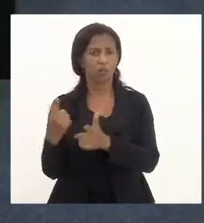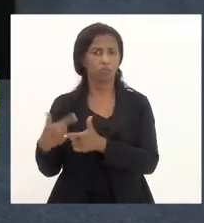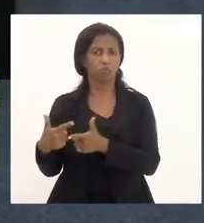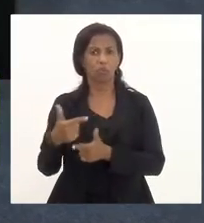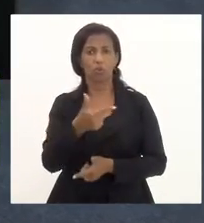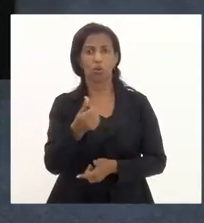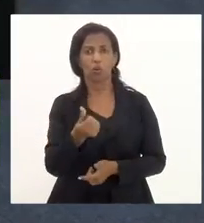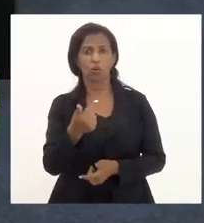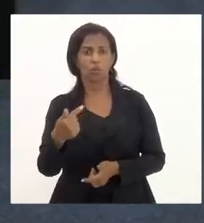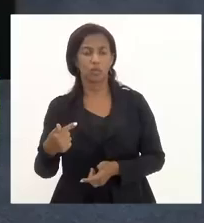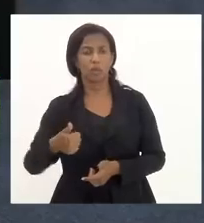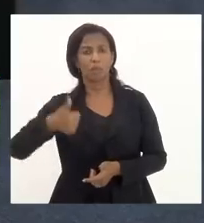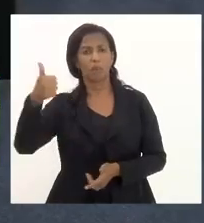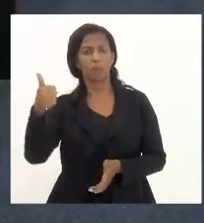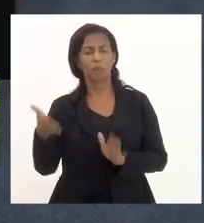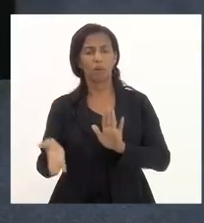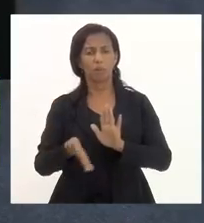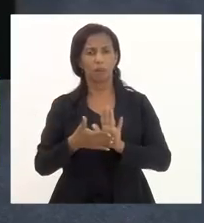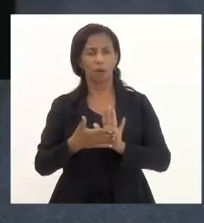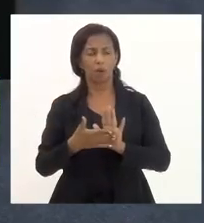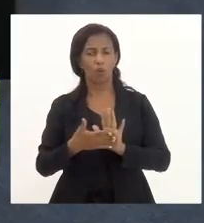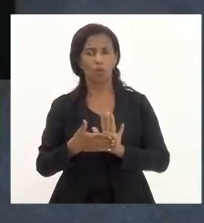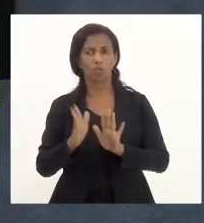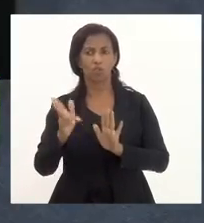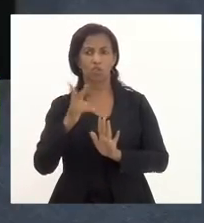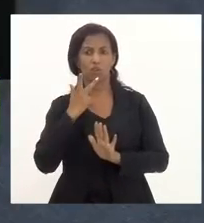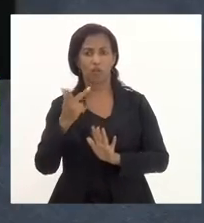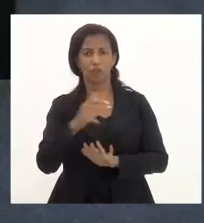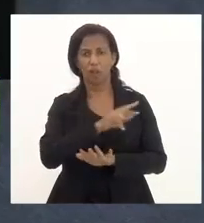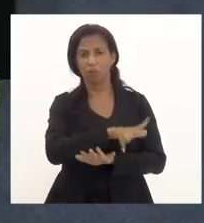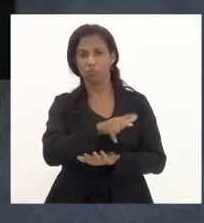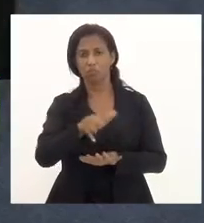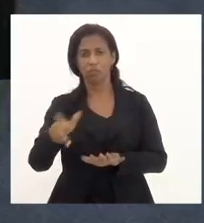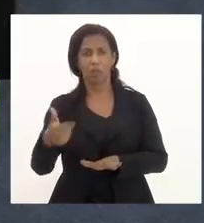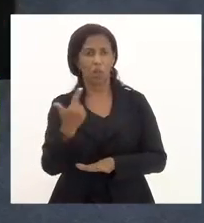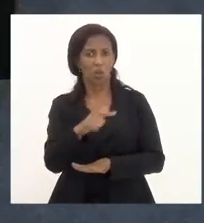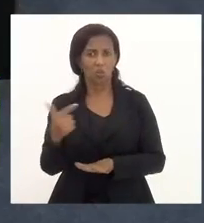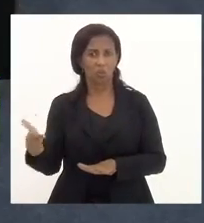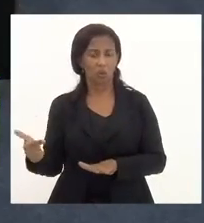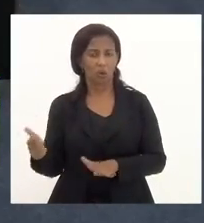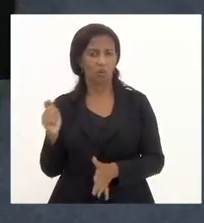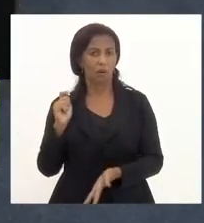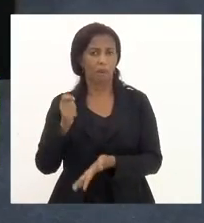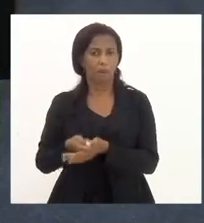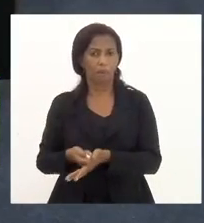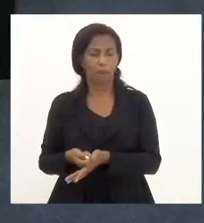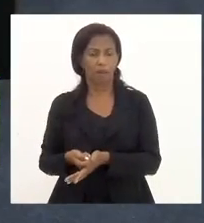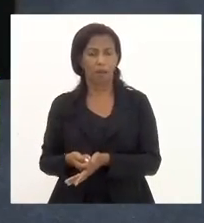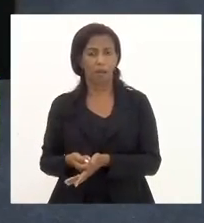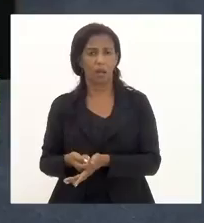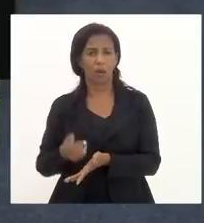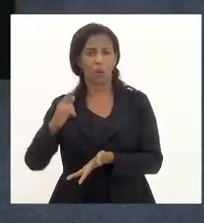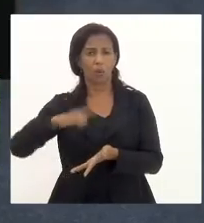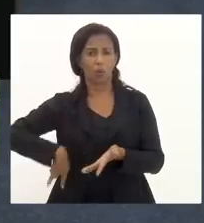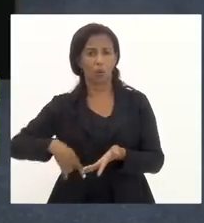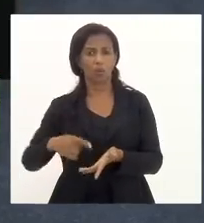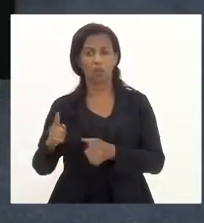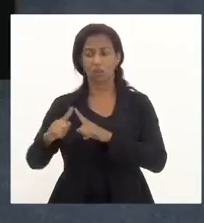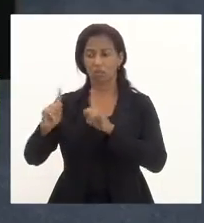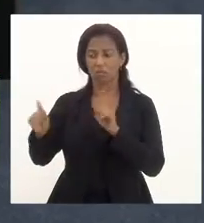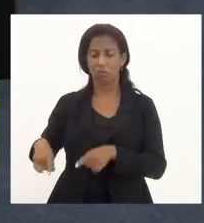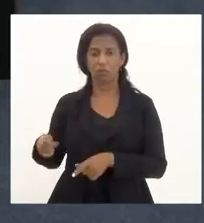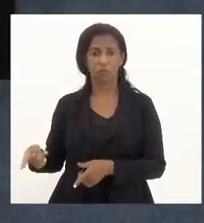2017 primeiro pacote regime de recuperação fiscal já foi dito aqui por várias pessoas que não são as contas públicas do estado e que penalizam